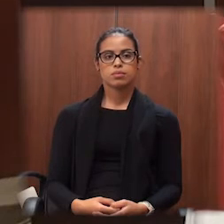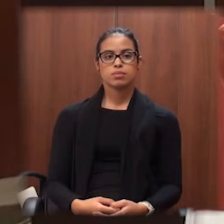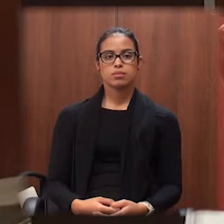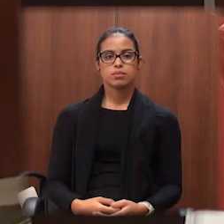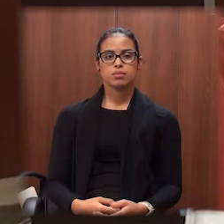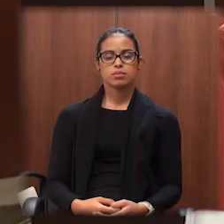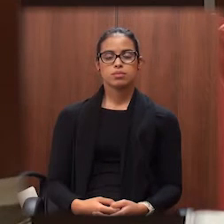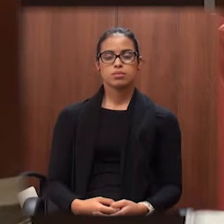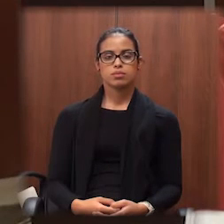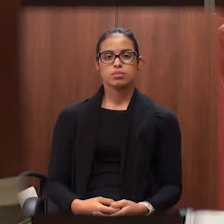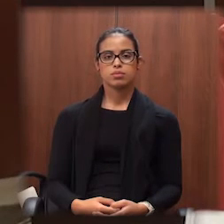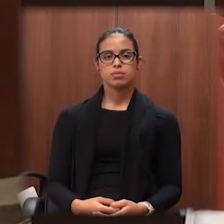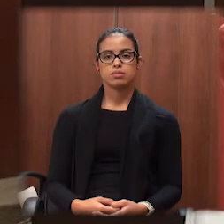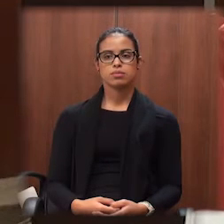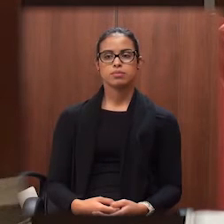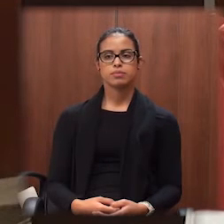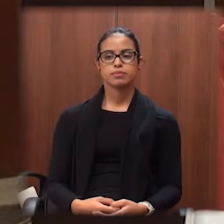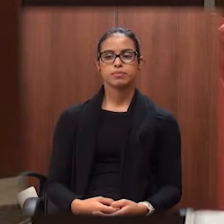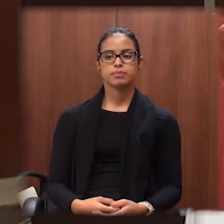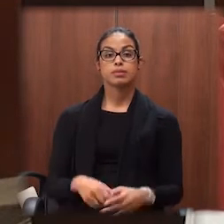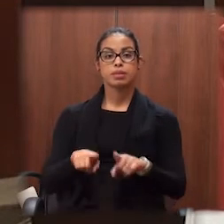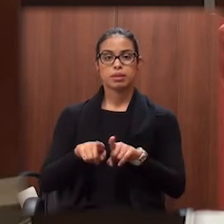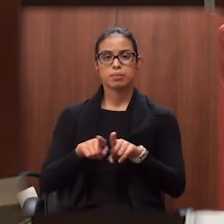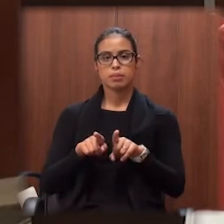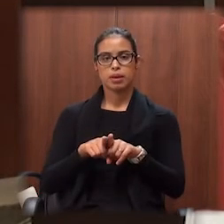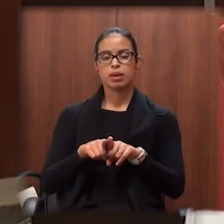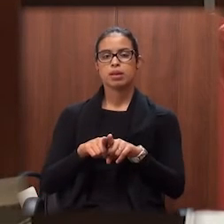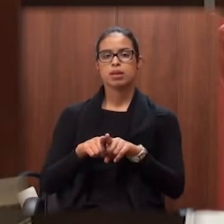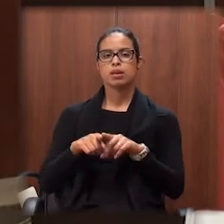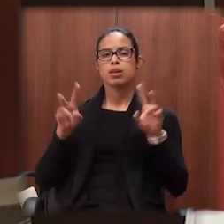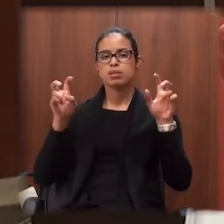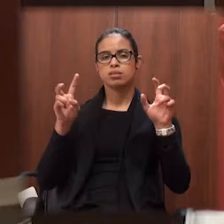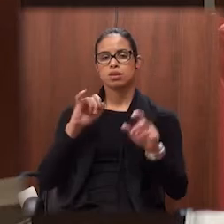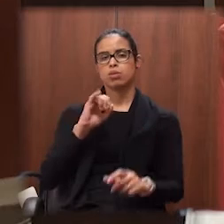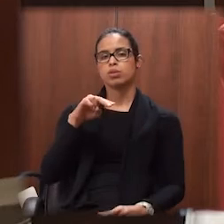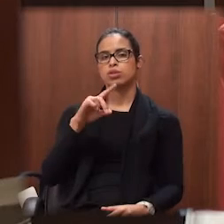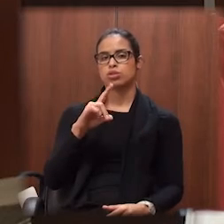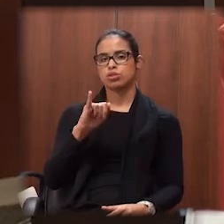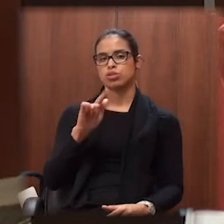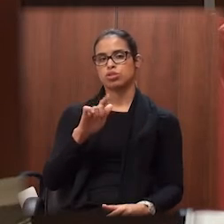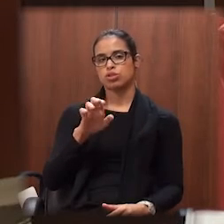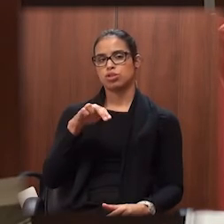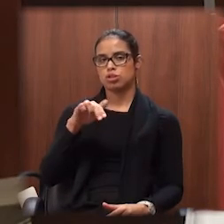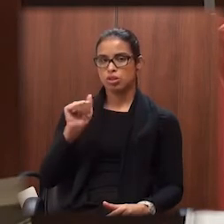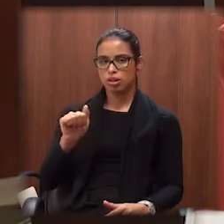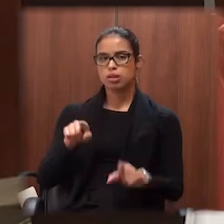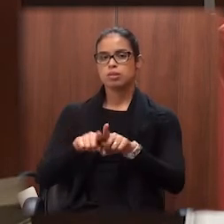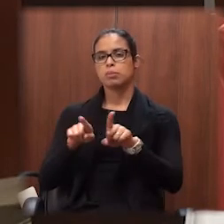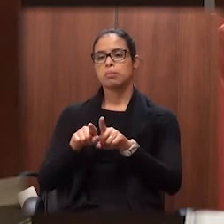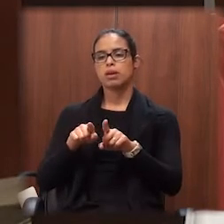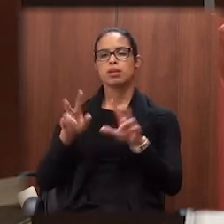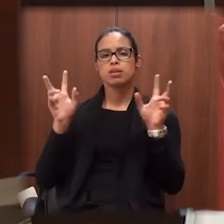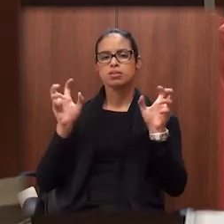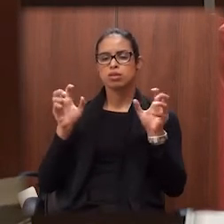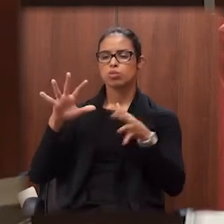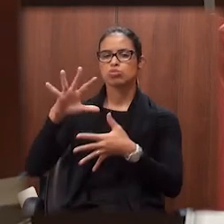respostas de quem lida com a questão indígena, com a questão de terras, e entidades bem